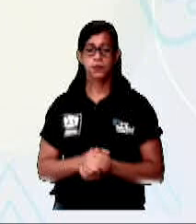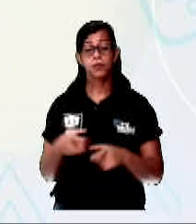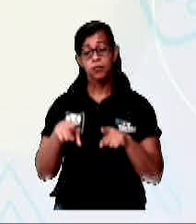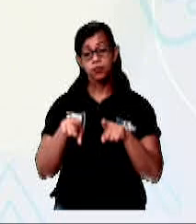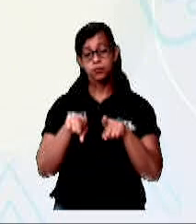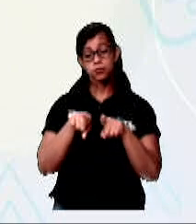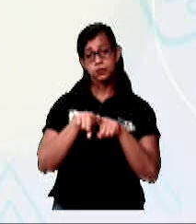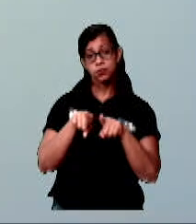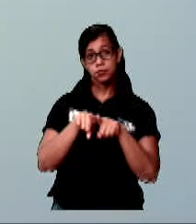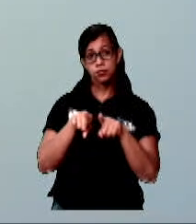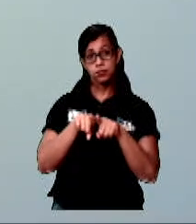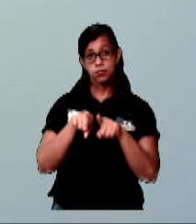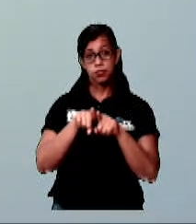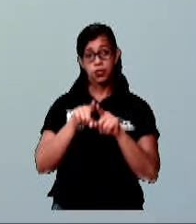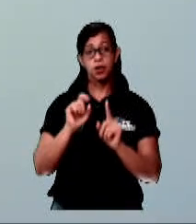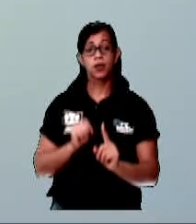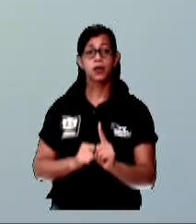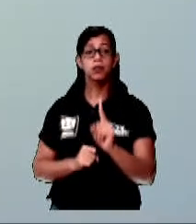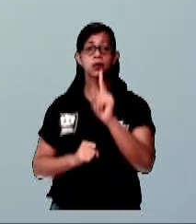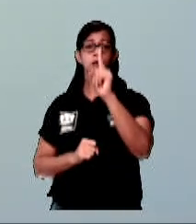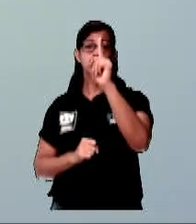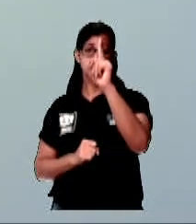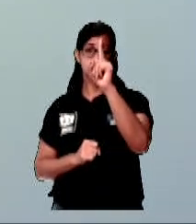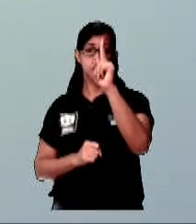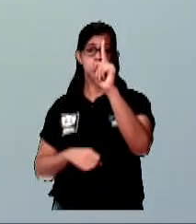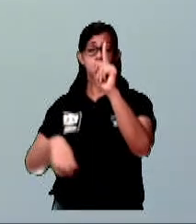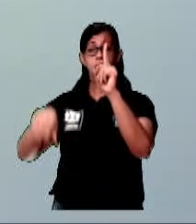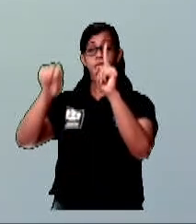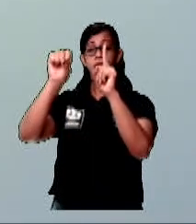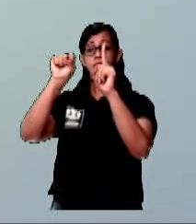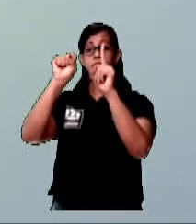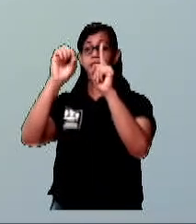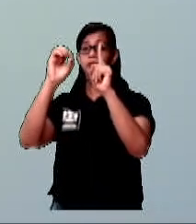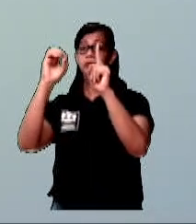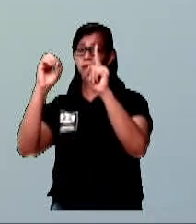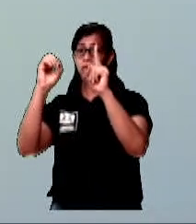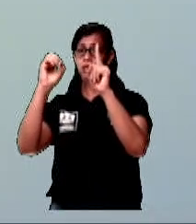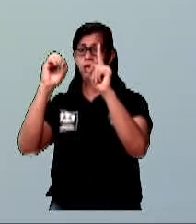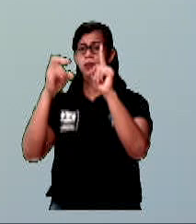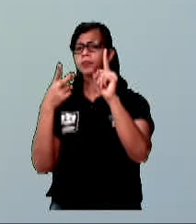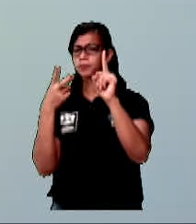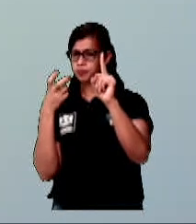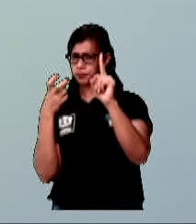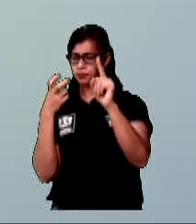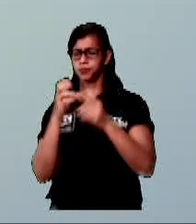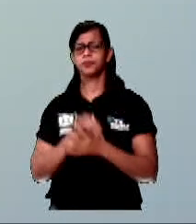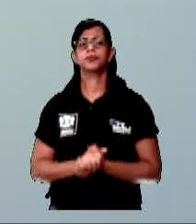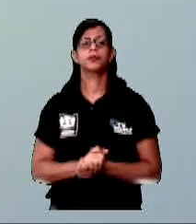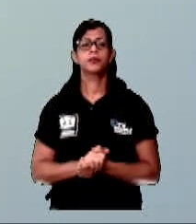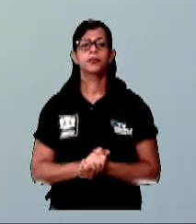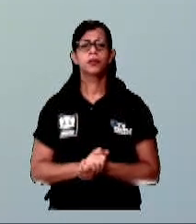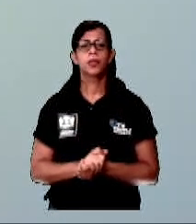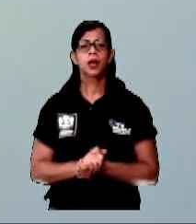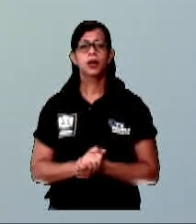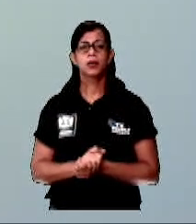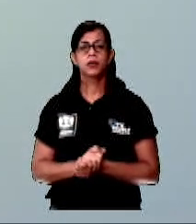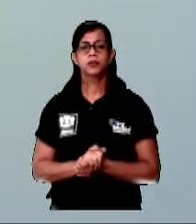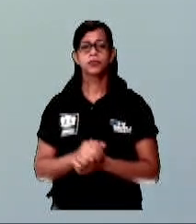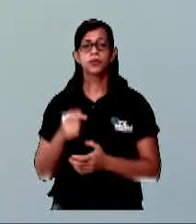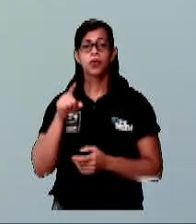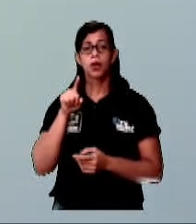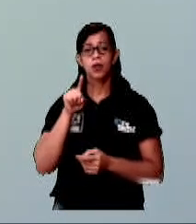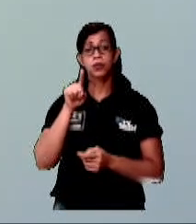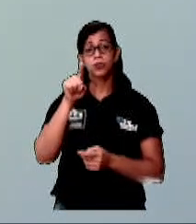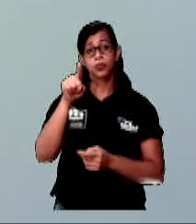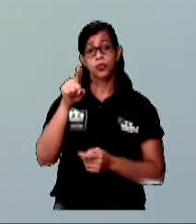na vertical no 80. Só que preste atenção, gente, se a gente fosse colocar o sinalzinho do plano cartesiano, ó,